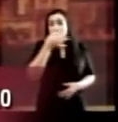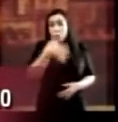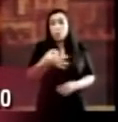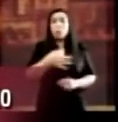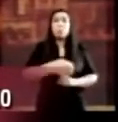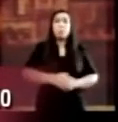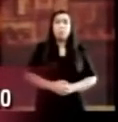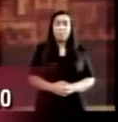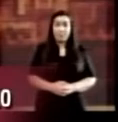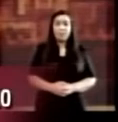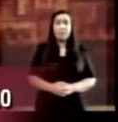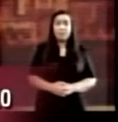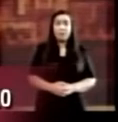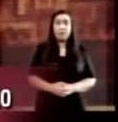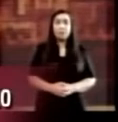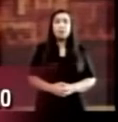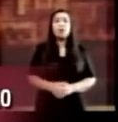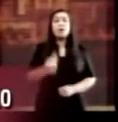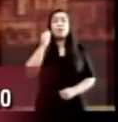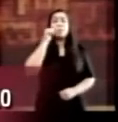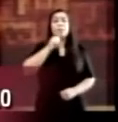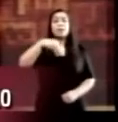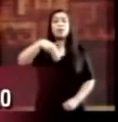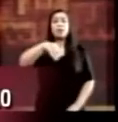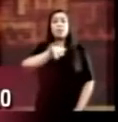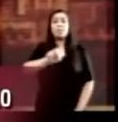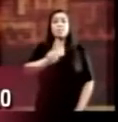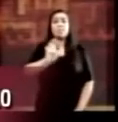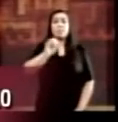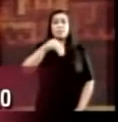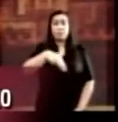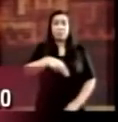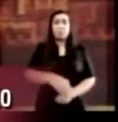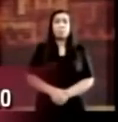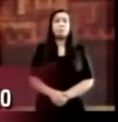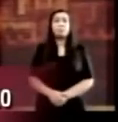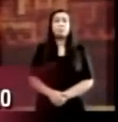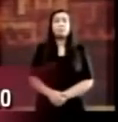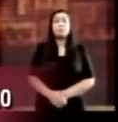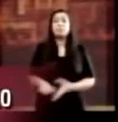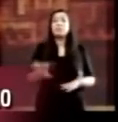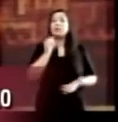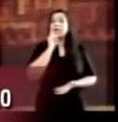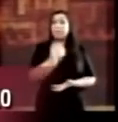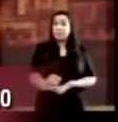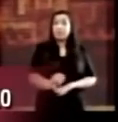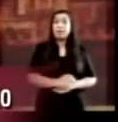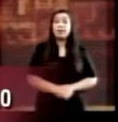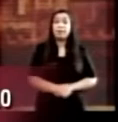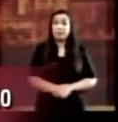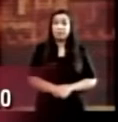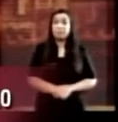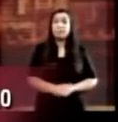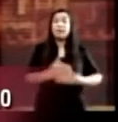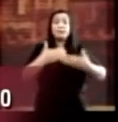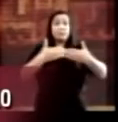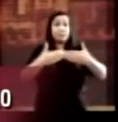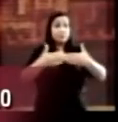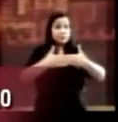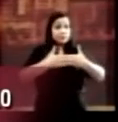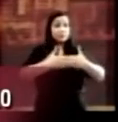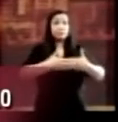mais adequadamente pela Miriam. Nós gostaríamos de dizer o seguinte: essas